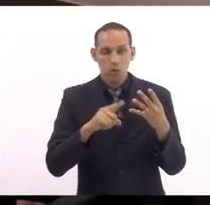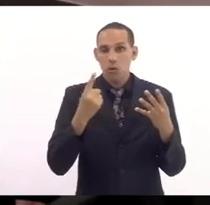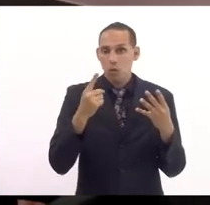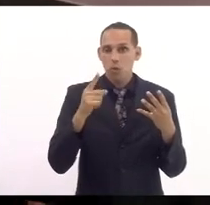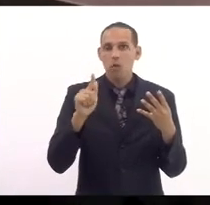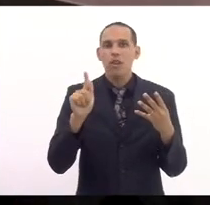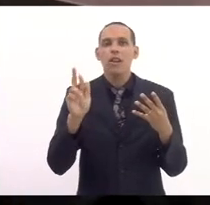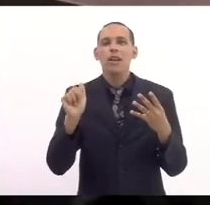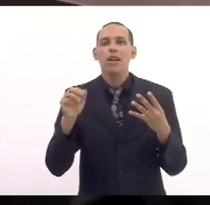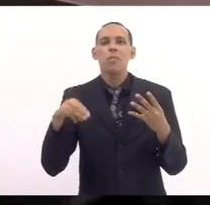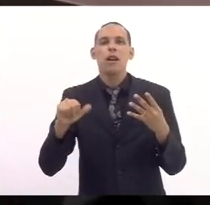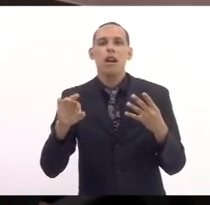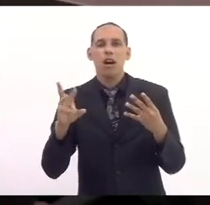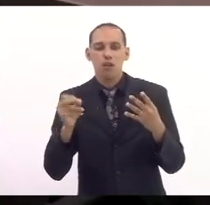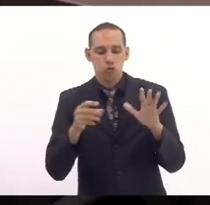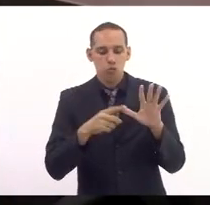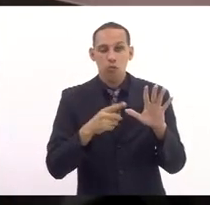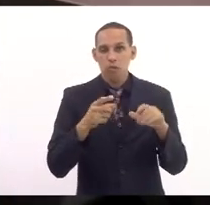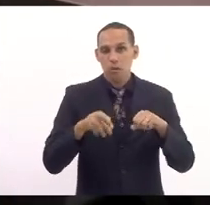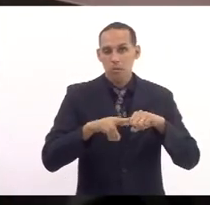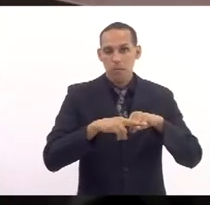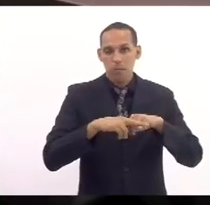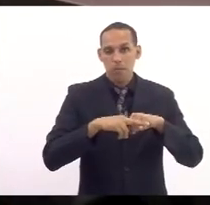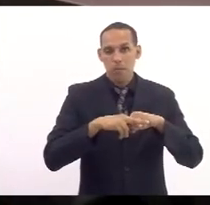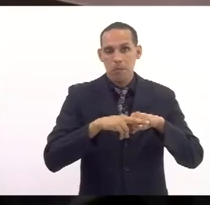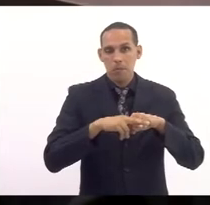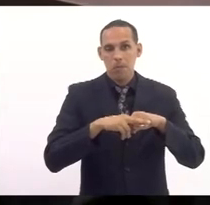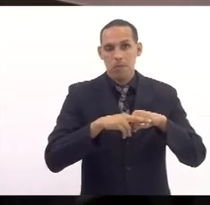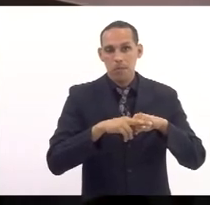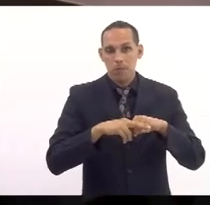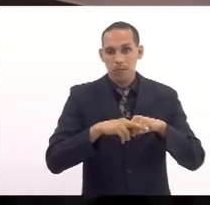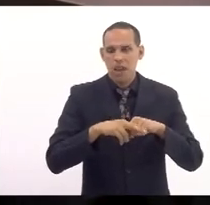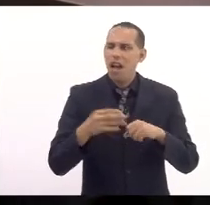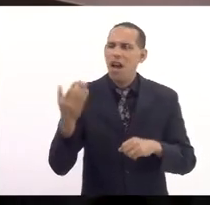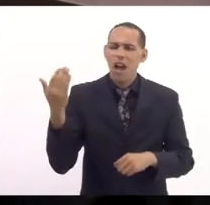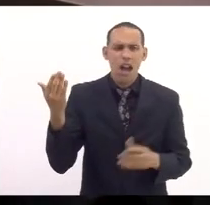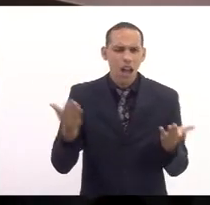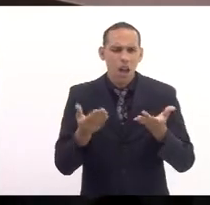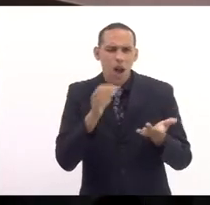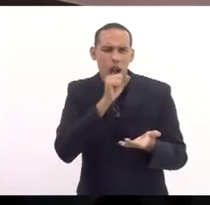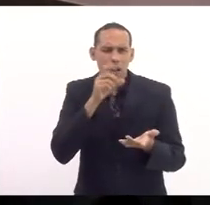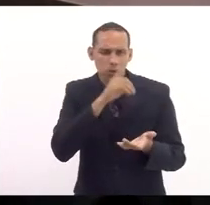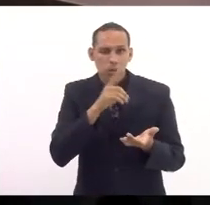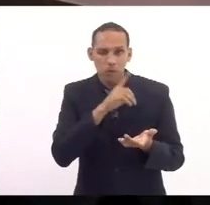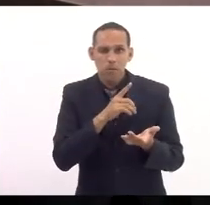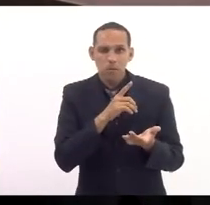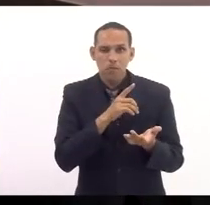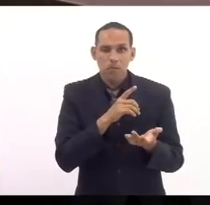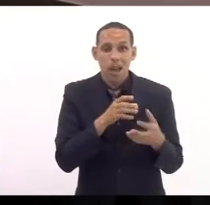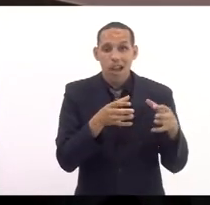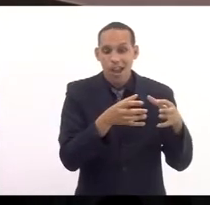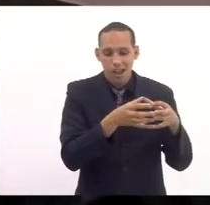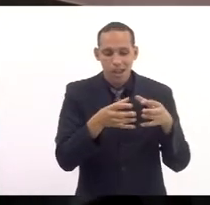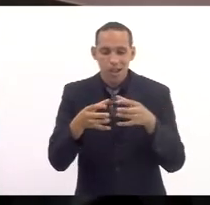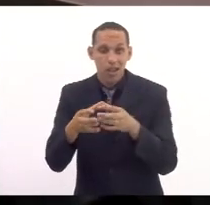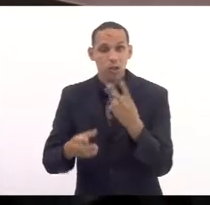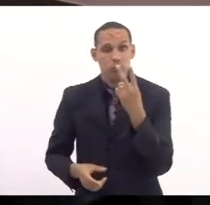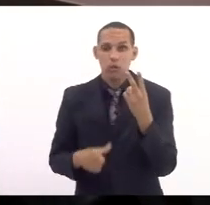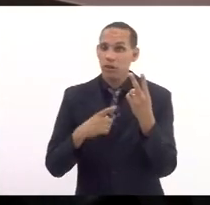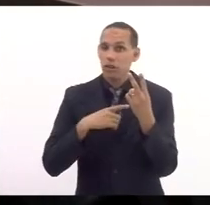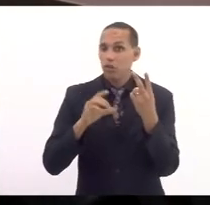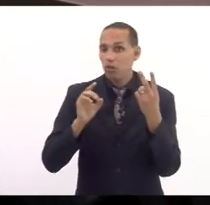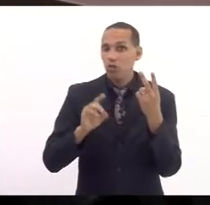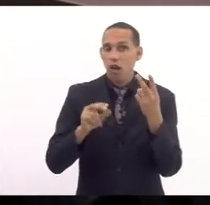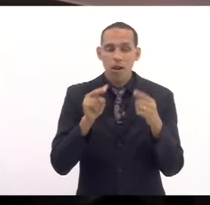Belfort Roxo. Foi nesse fim de semana. Como eu comentei, nós temos 2 equipes extras só para atender